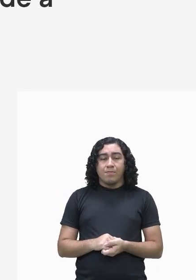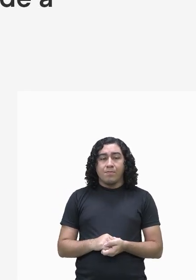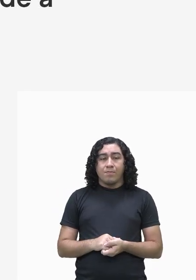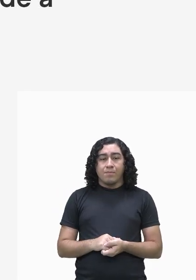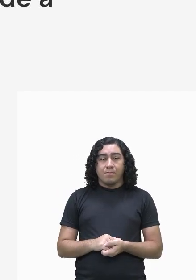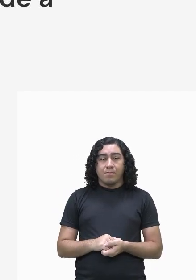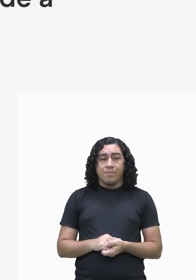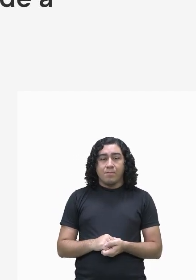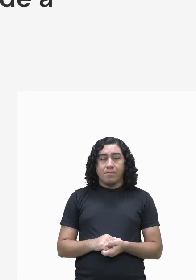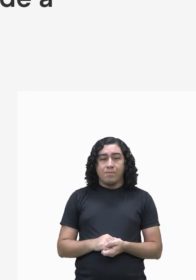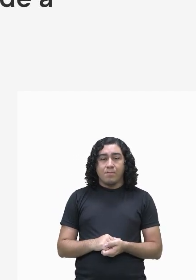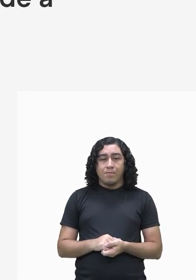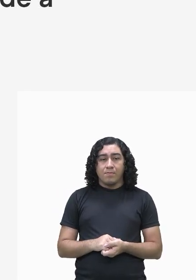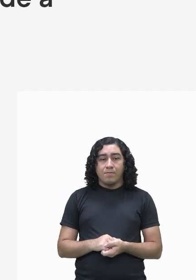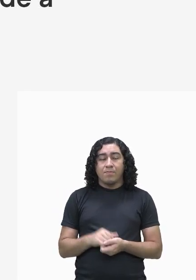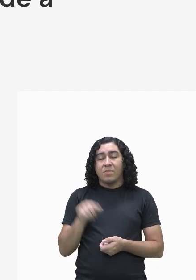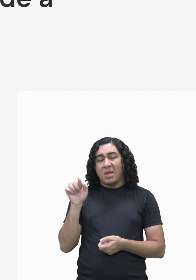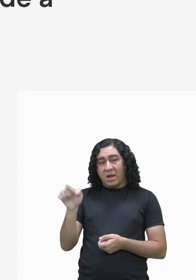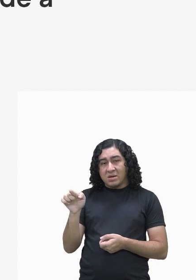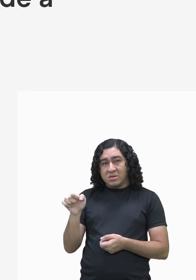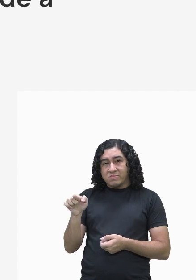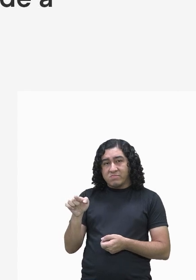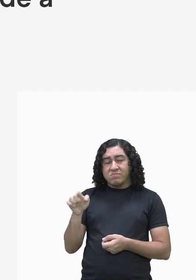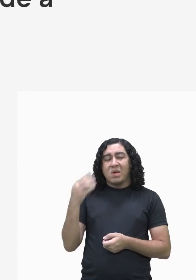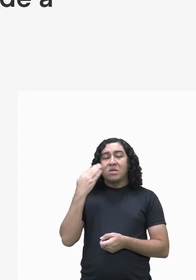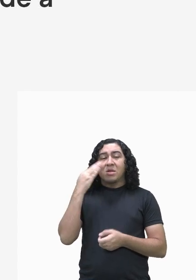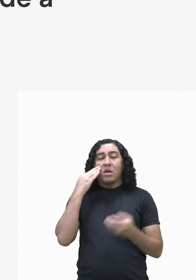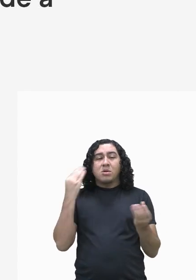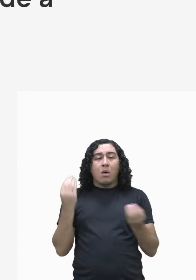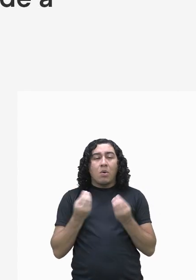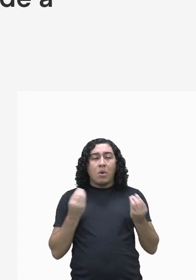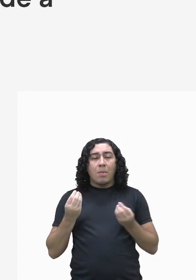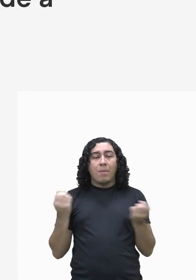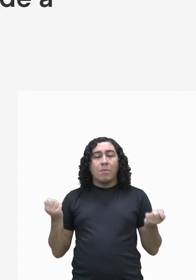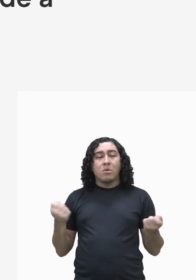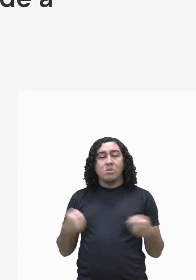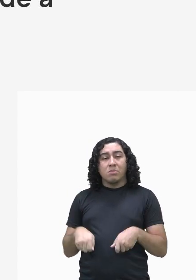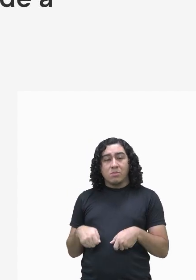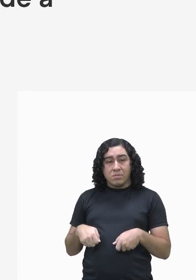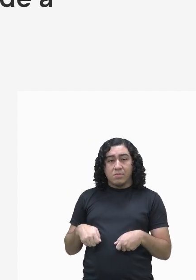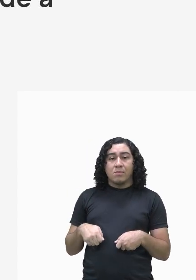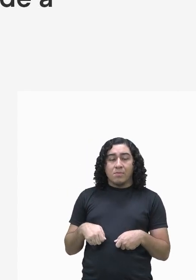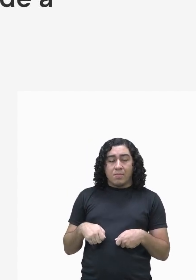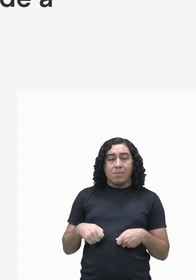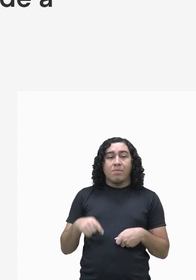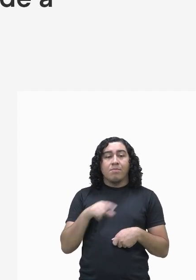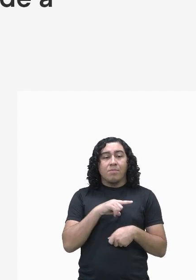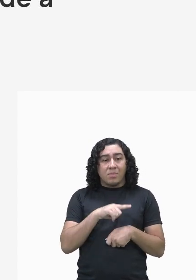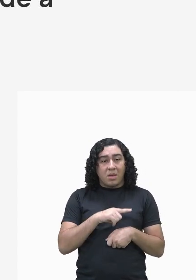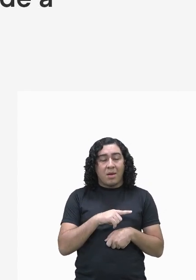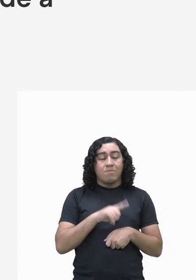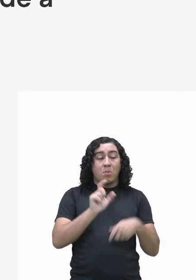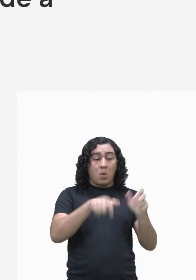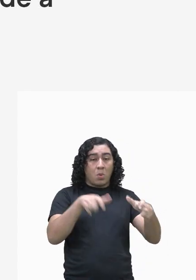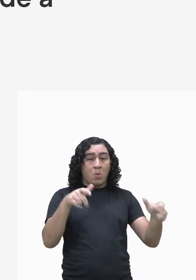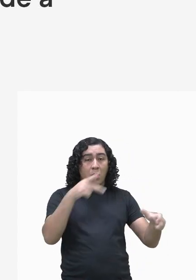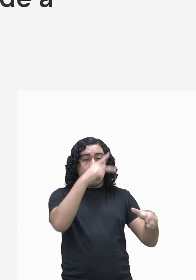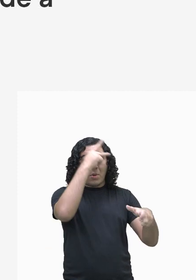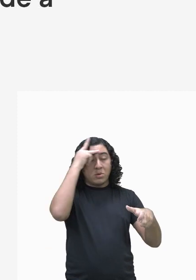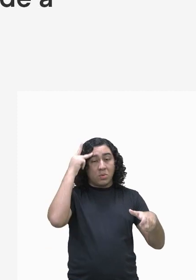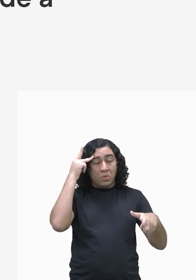O poder é comumente compreendido como a capacidade de um determinado